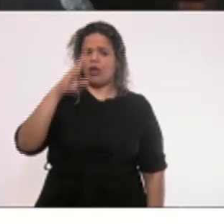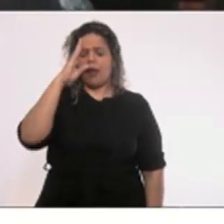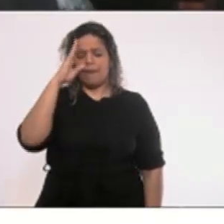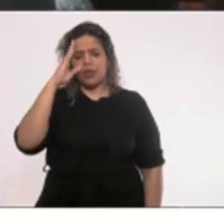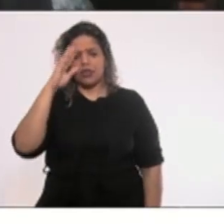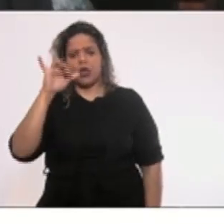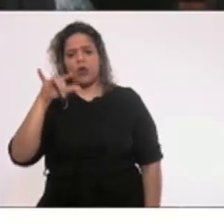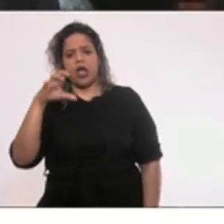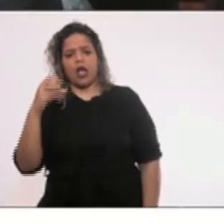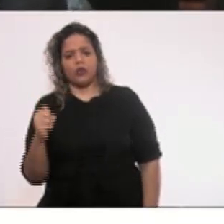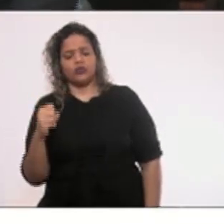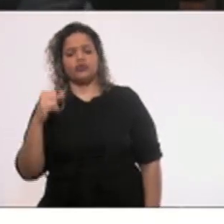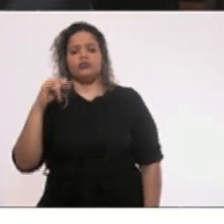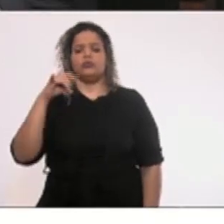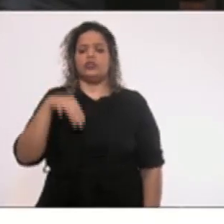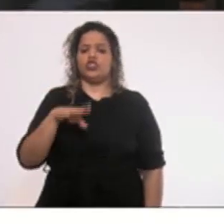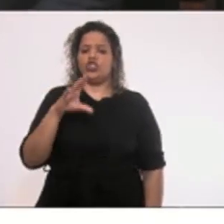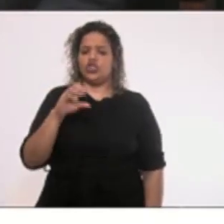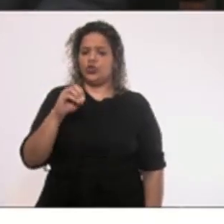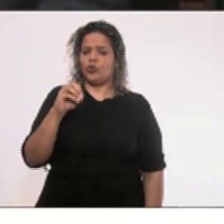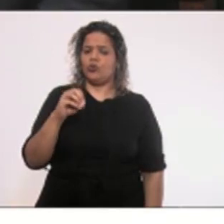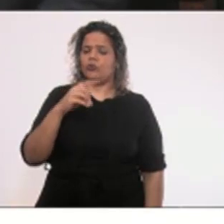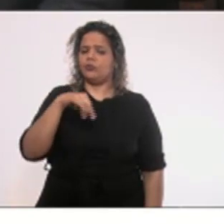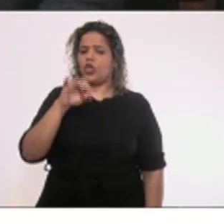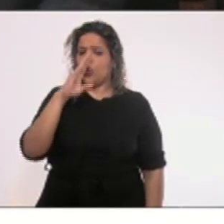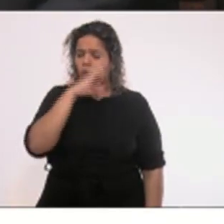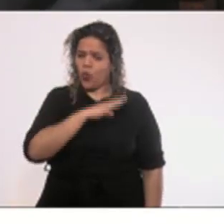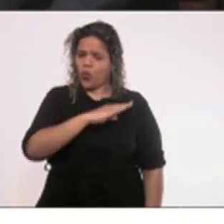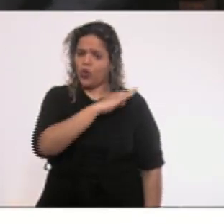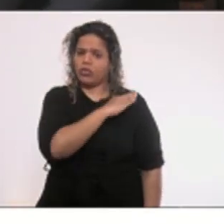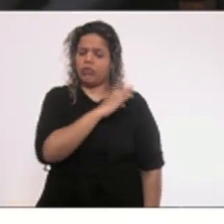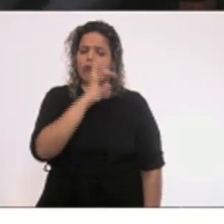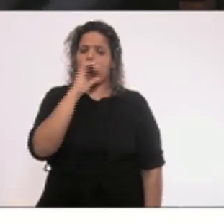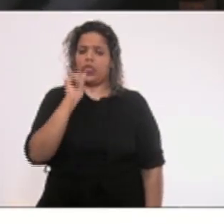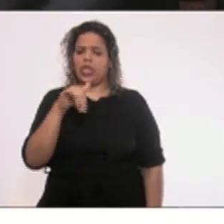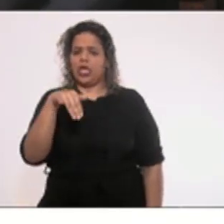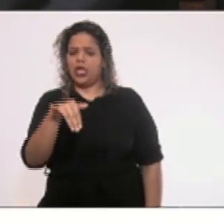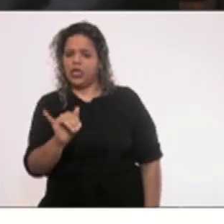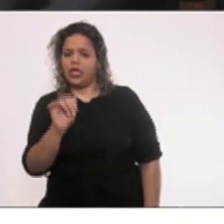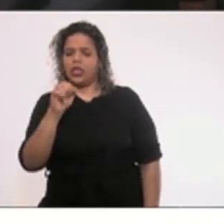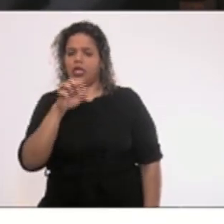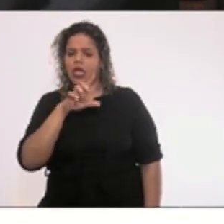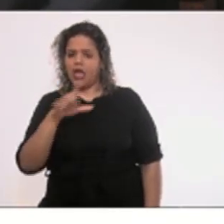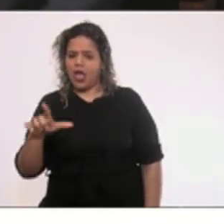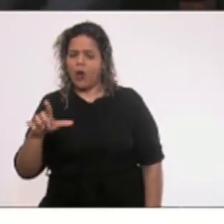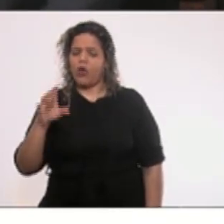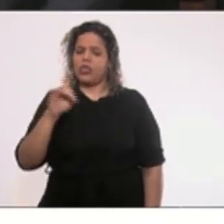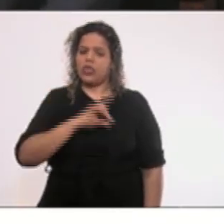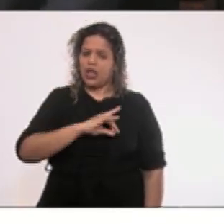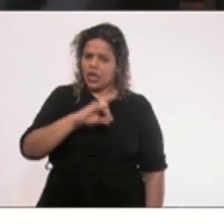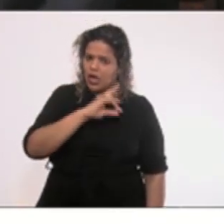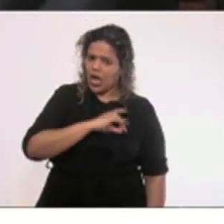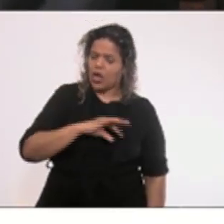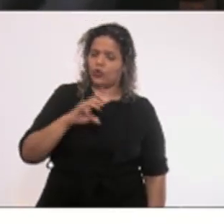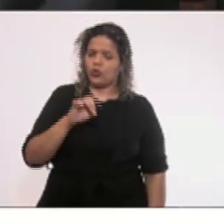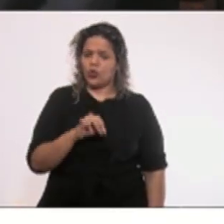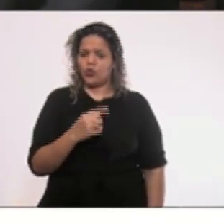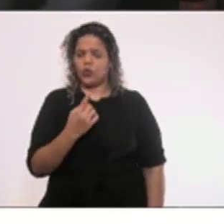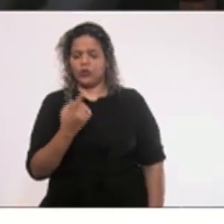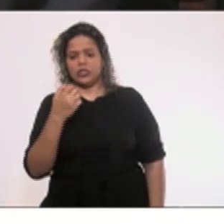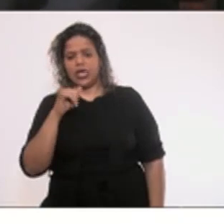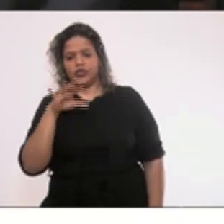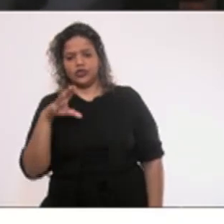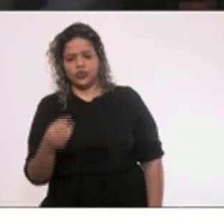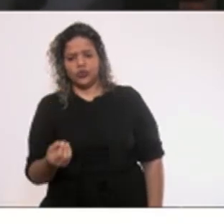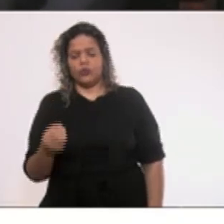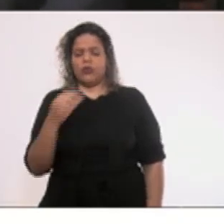Carlos Caiado, Carlos Mink, Chico Machado, Coronel Salema, Dani Monteiro, Daniel Librelon, Delegado Carlos Augusto, Doutor Serginho, Eliomar